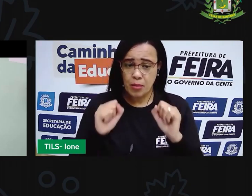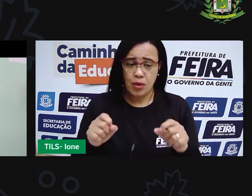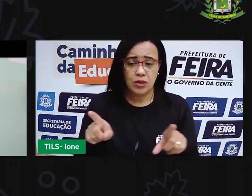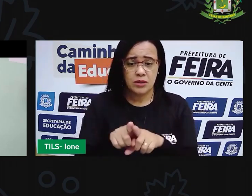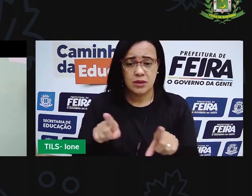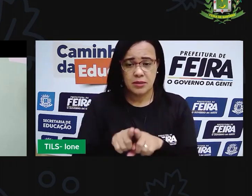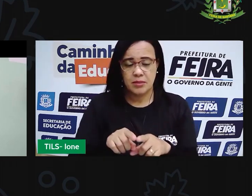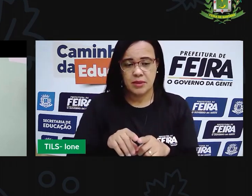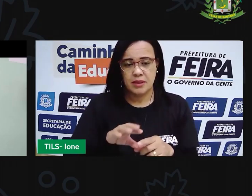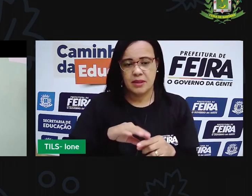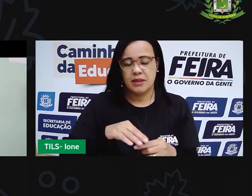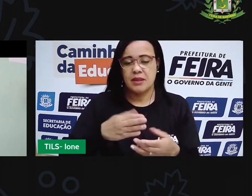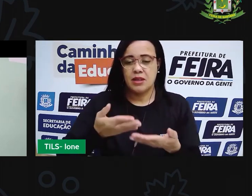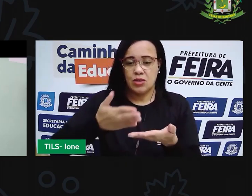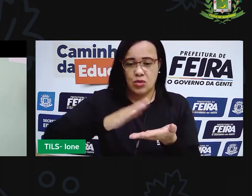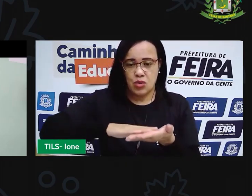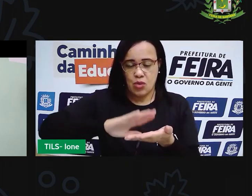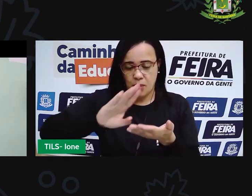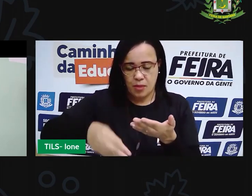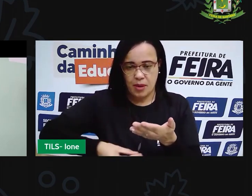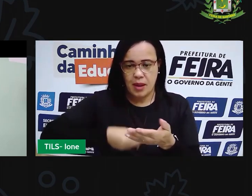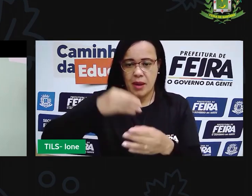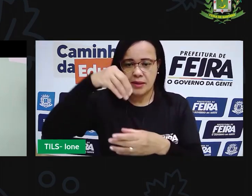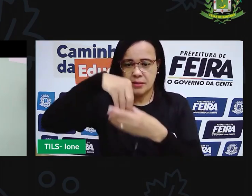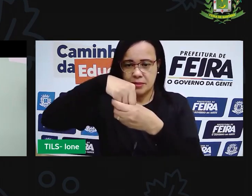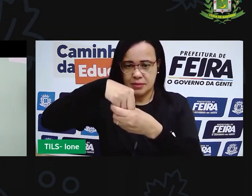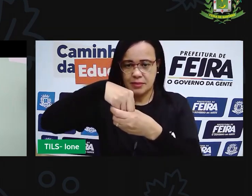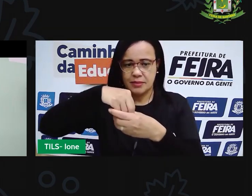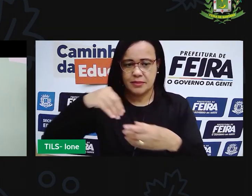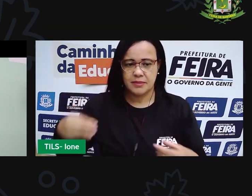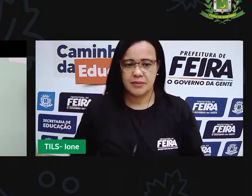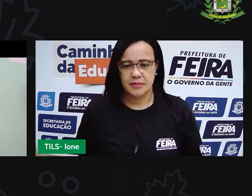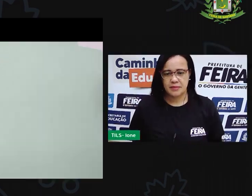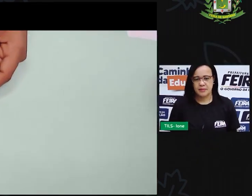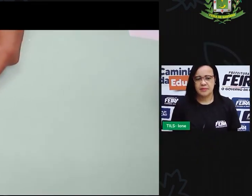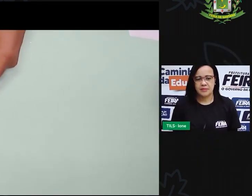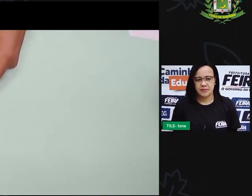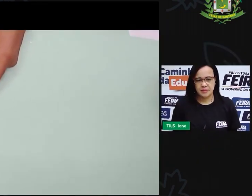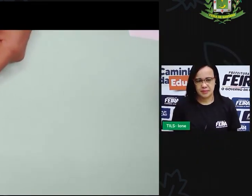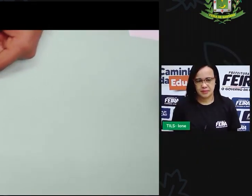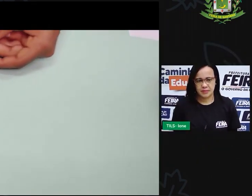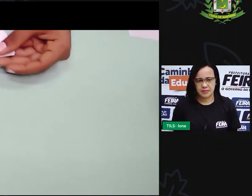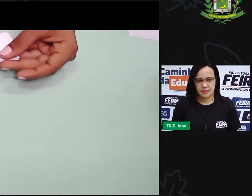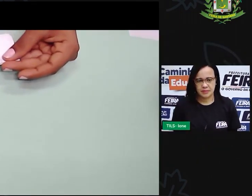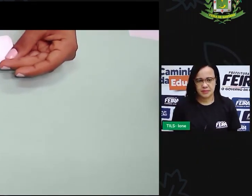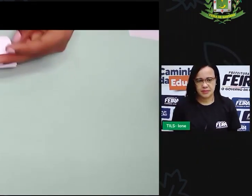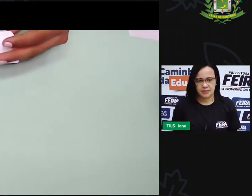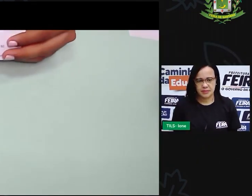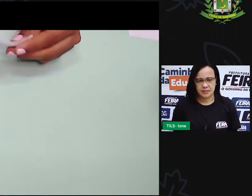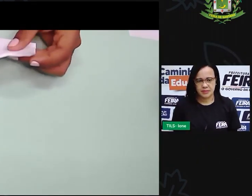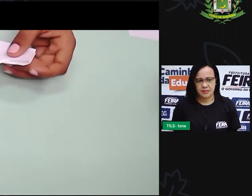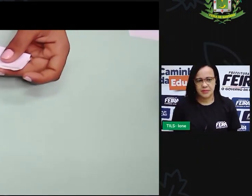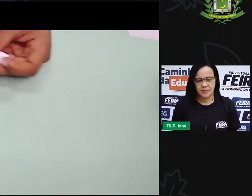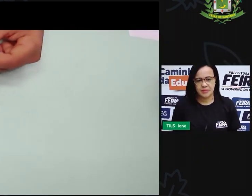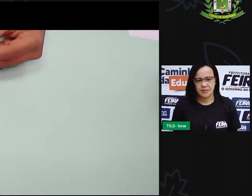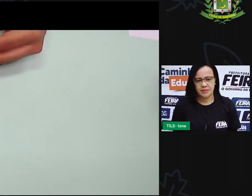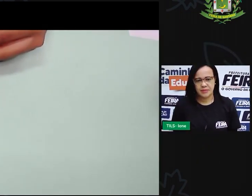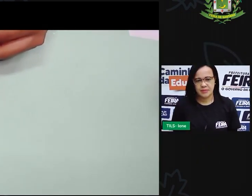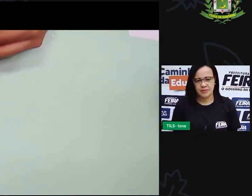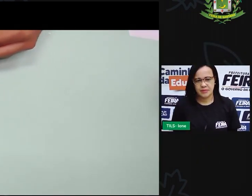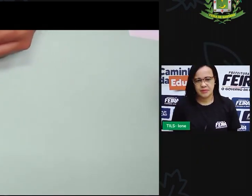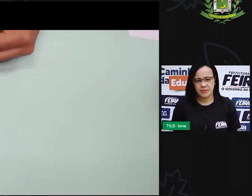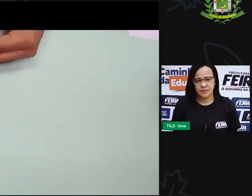Para que fique desse jeito. Você pode usar o seu chapéu assim, ele já está quase pronto. Ou pode pegar essas abas que estão